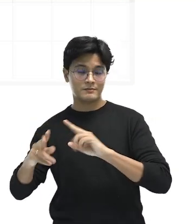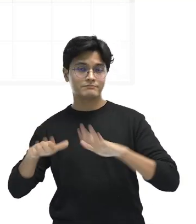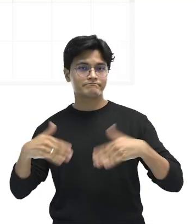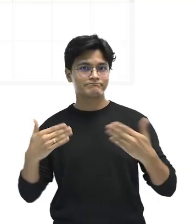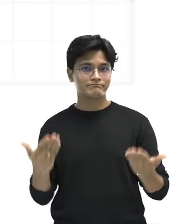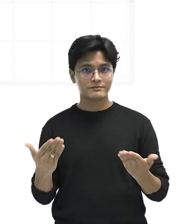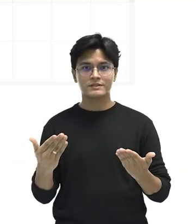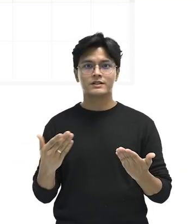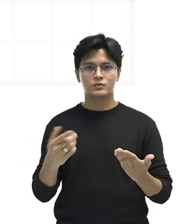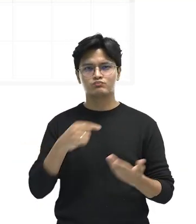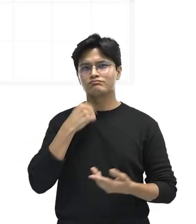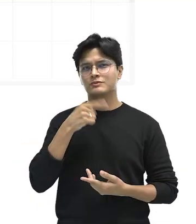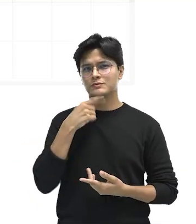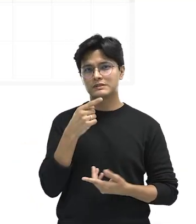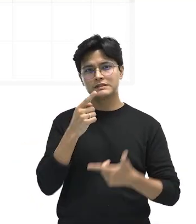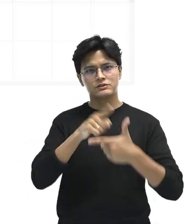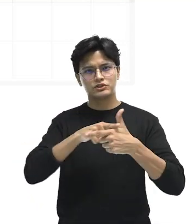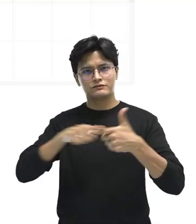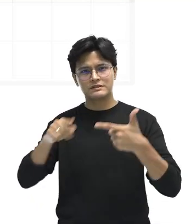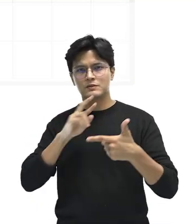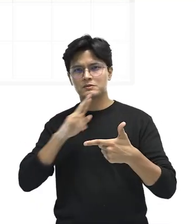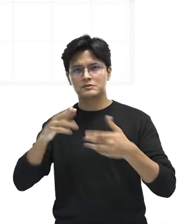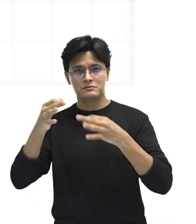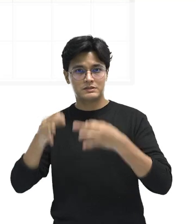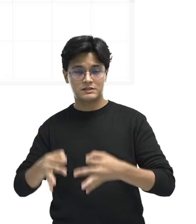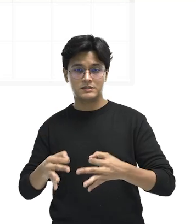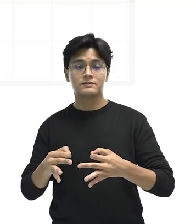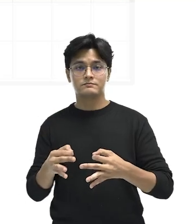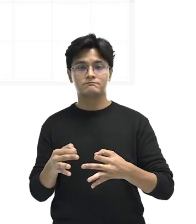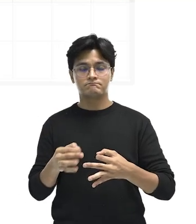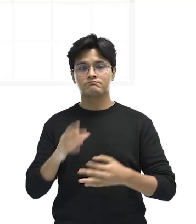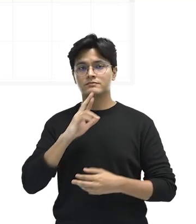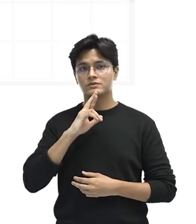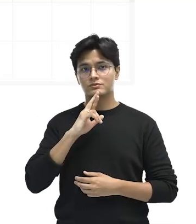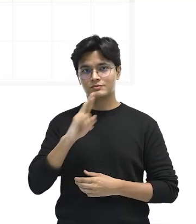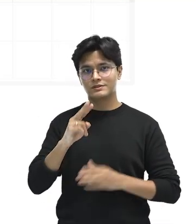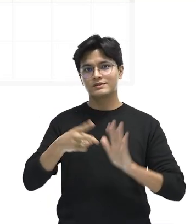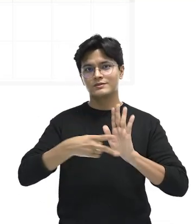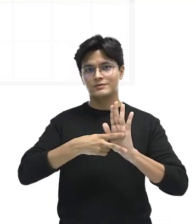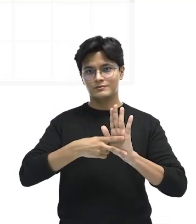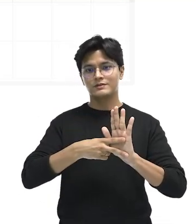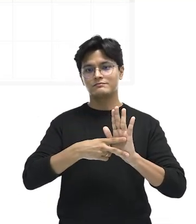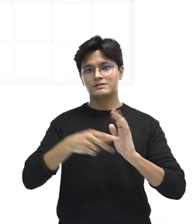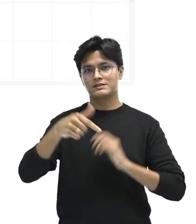consegue uma divisão exata aí. O resultado aqui, tá? Vai ser de